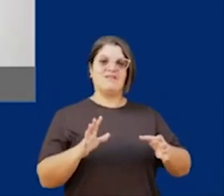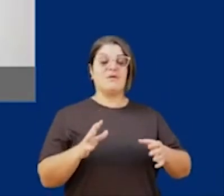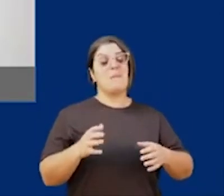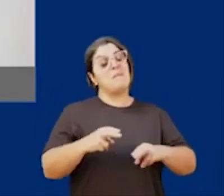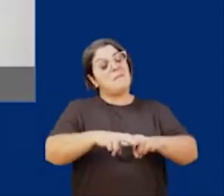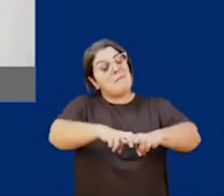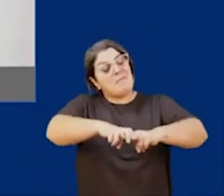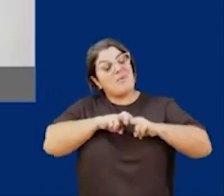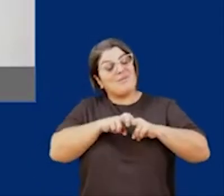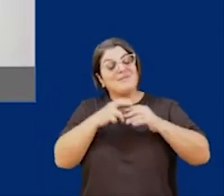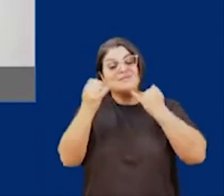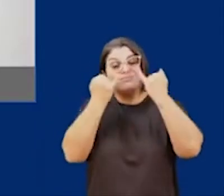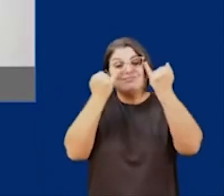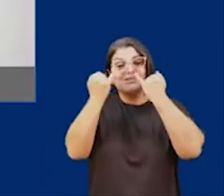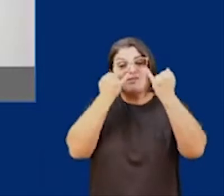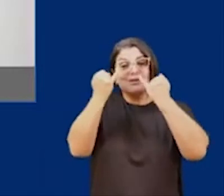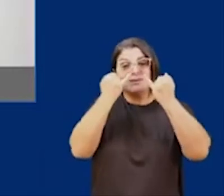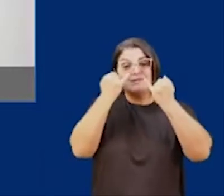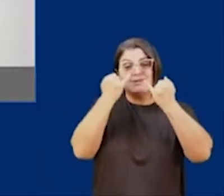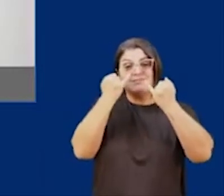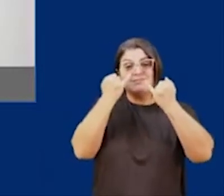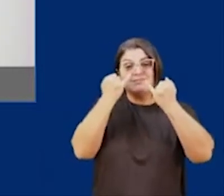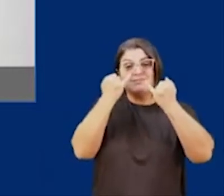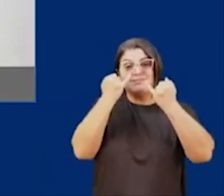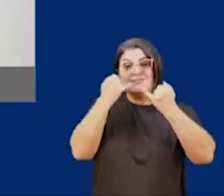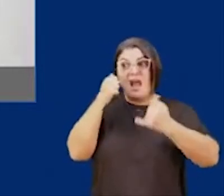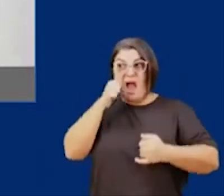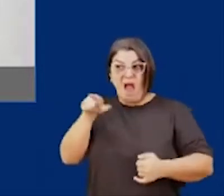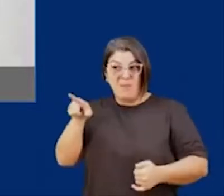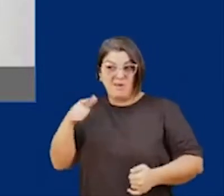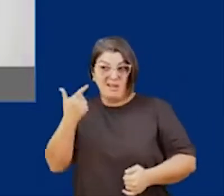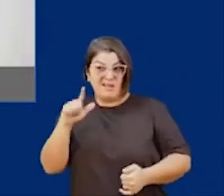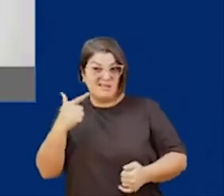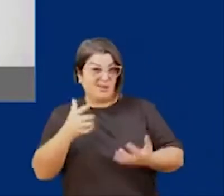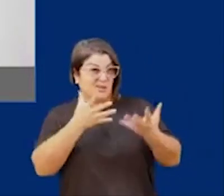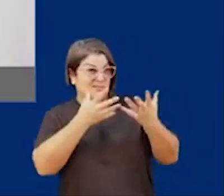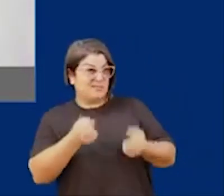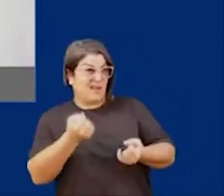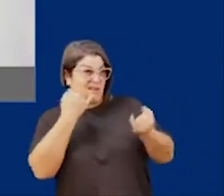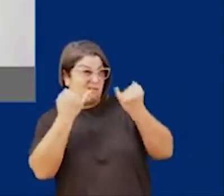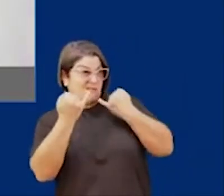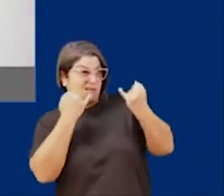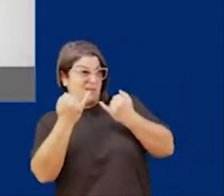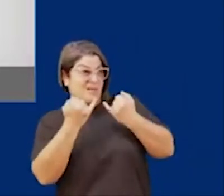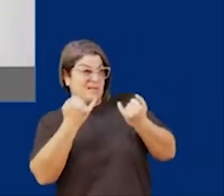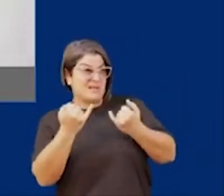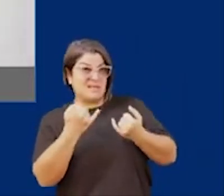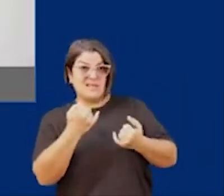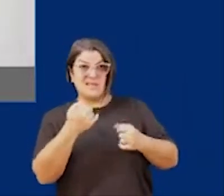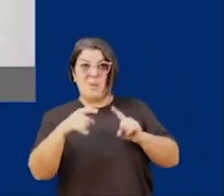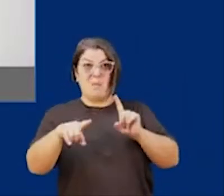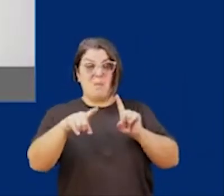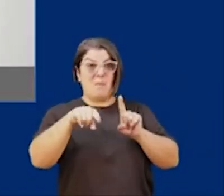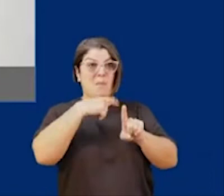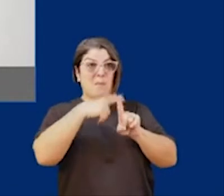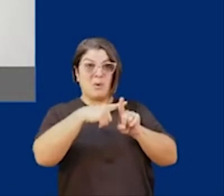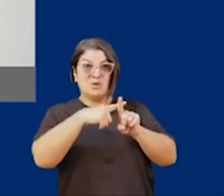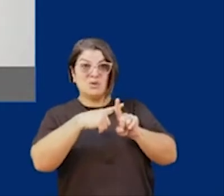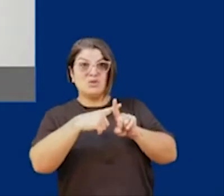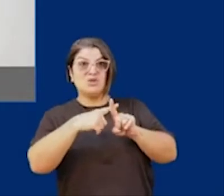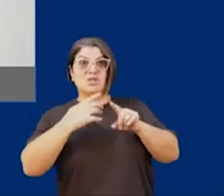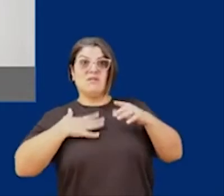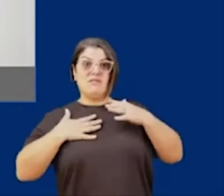Então, uma mulher que não teve esse acolhimento, não foi informada, não foi nutrida de informações positivas sobre ela mesma, sobre a sua